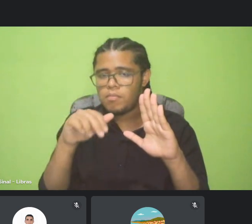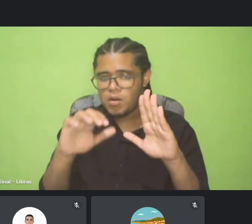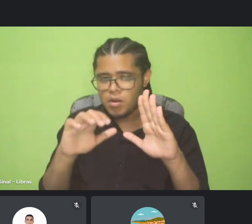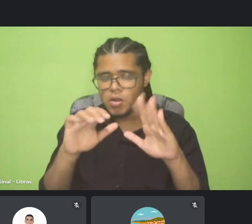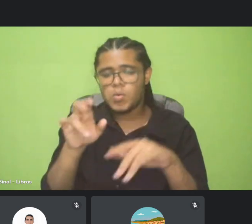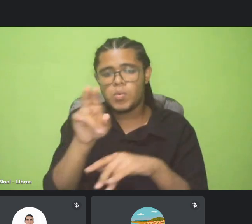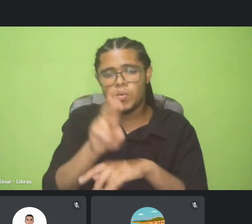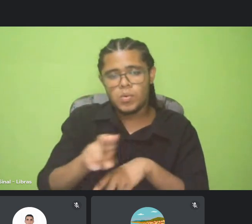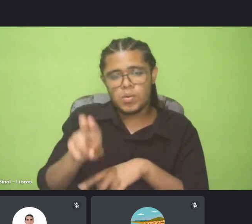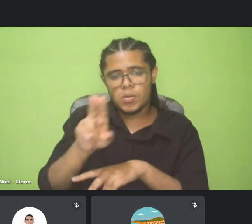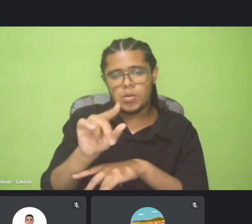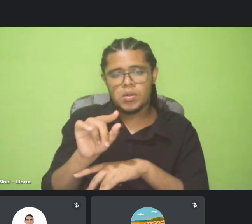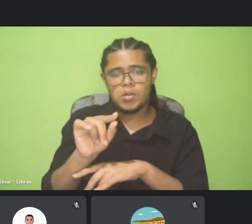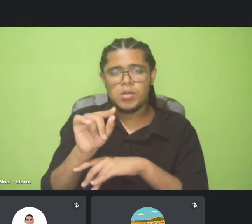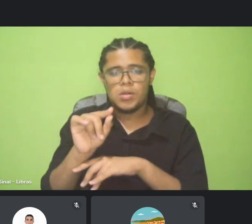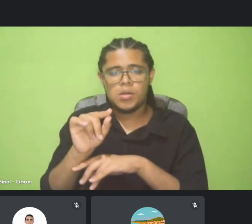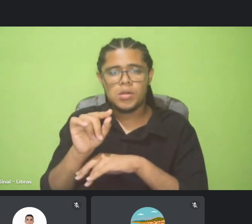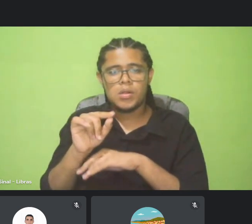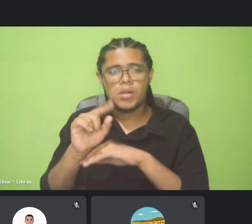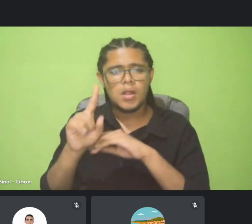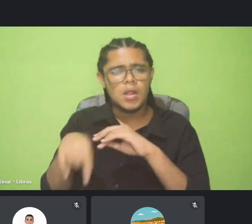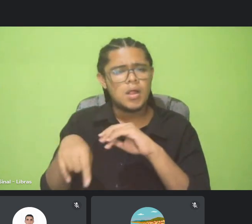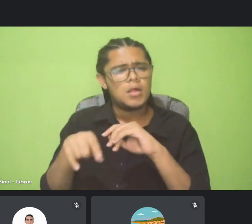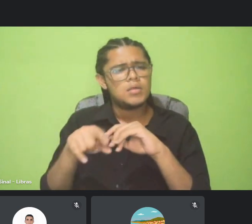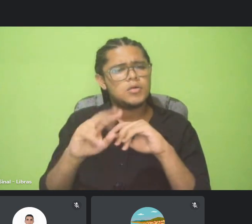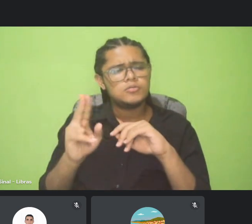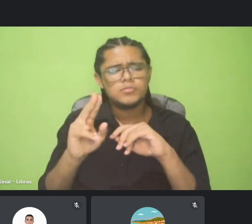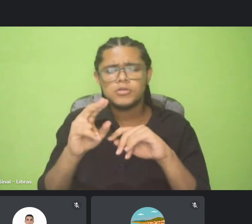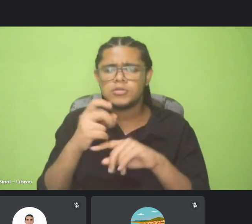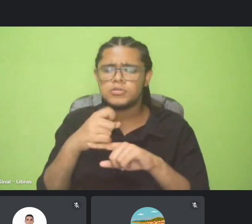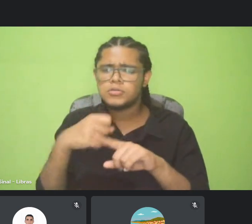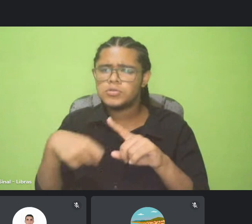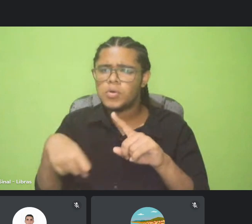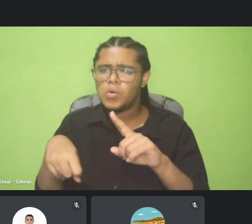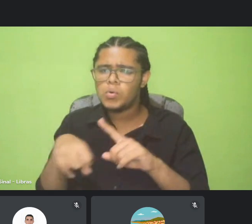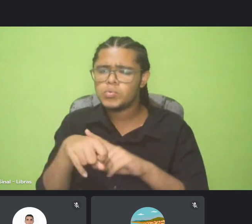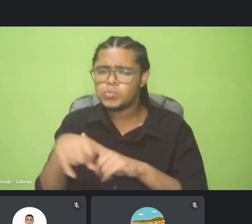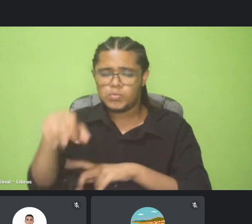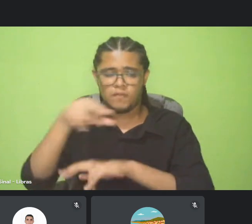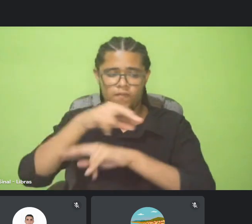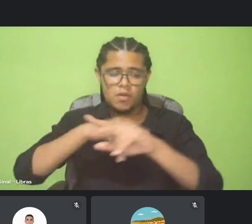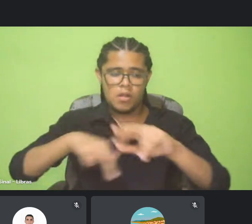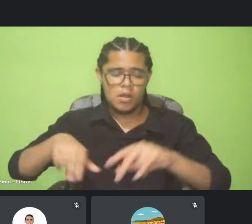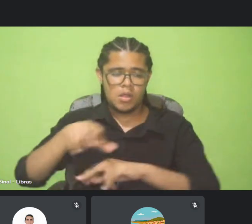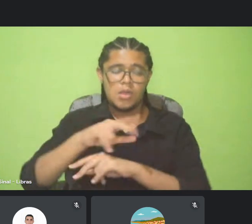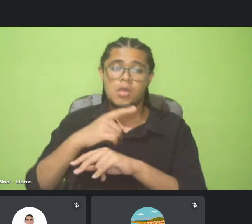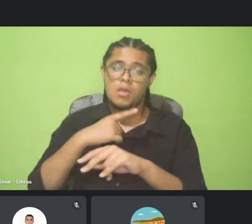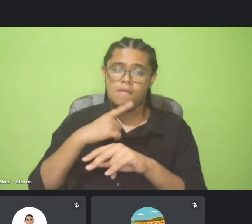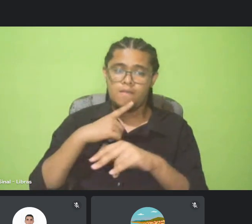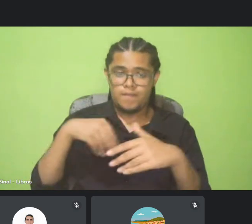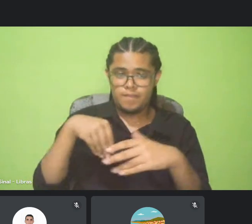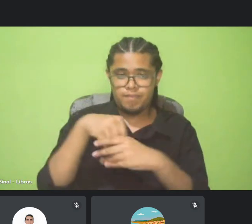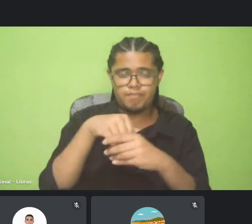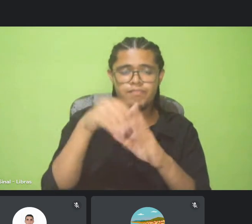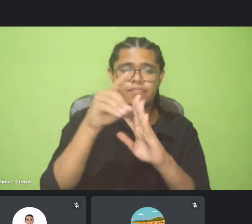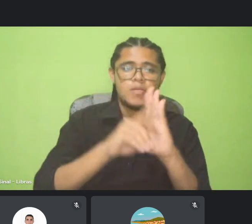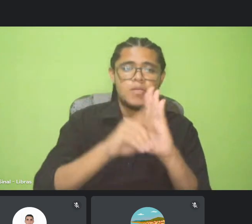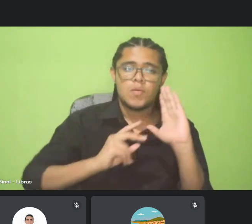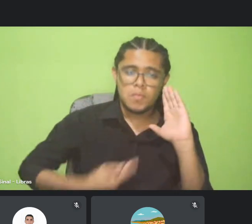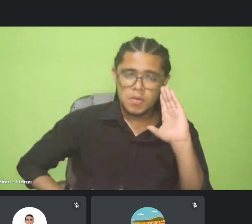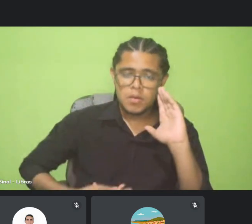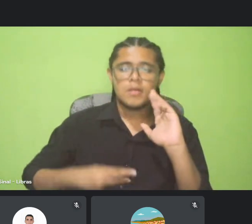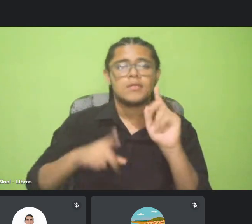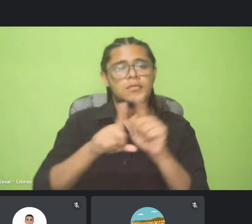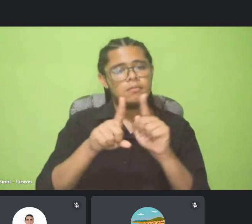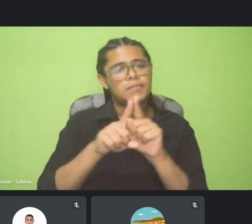Sócio da Diversidade, alguma coisa assim, que eu fui o edital da diversidade, onde foi incluído direitos humanos, uma série de coisas e onde a gente foi